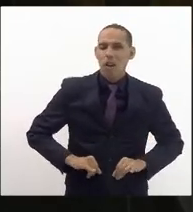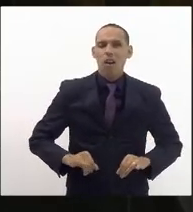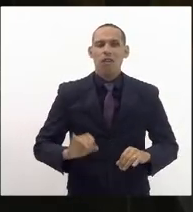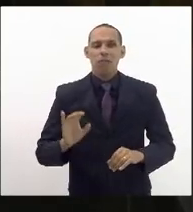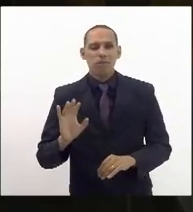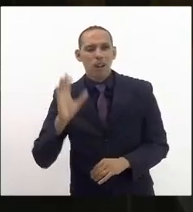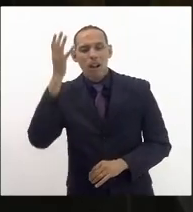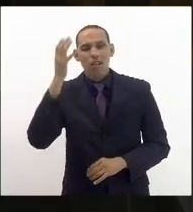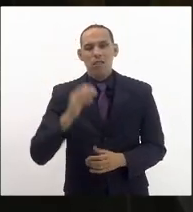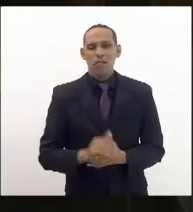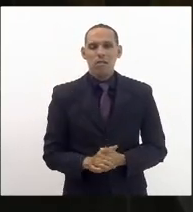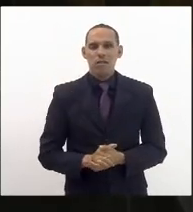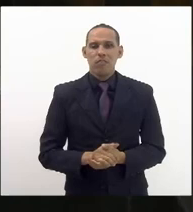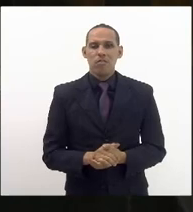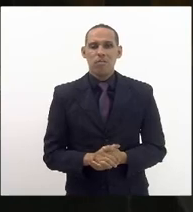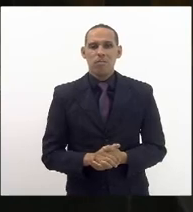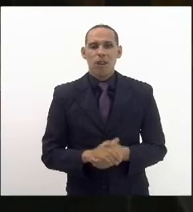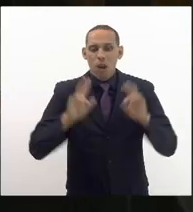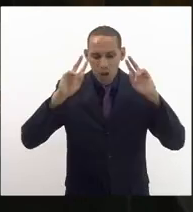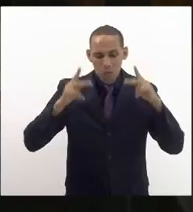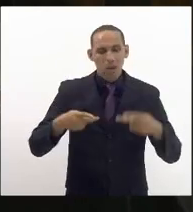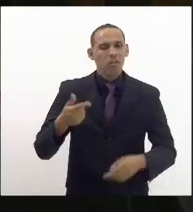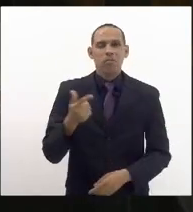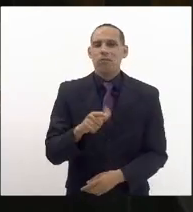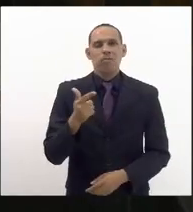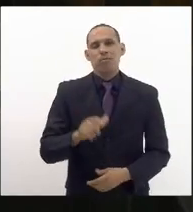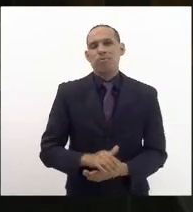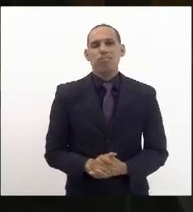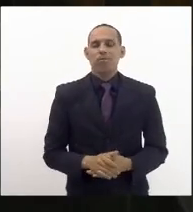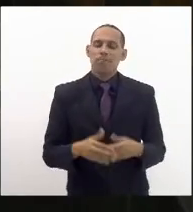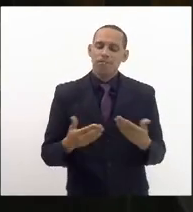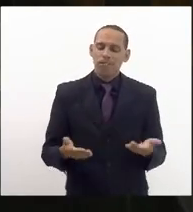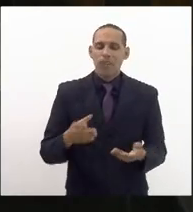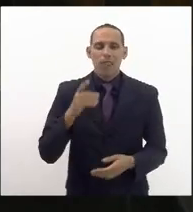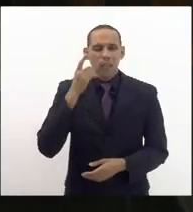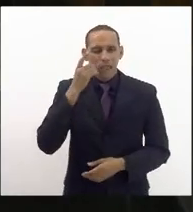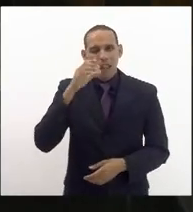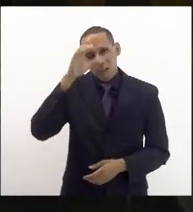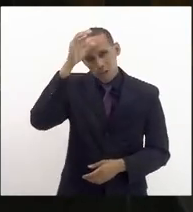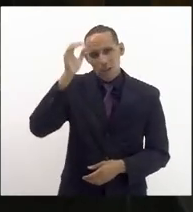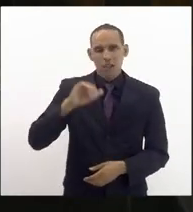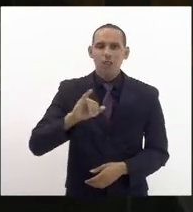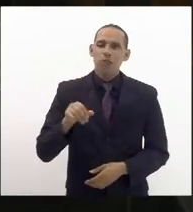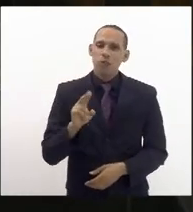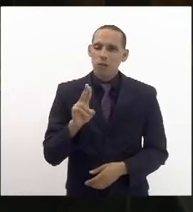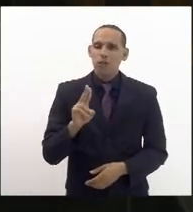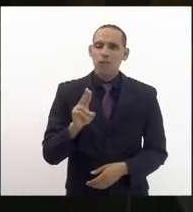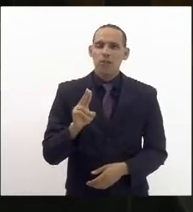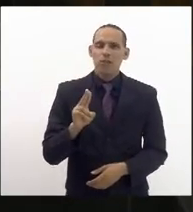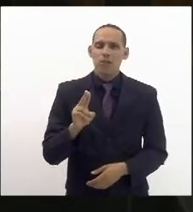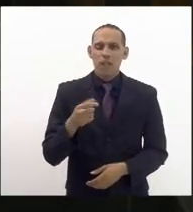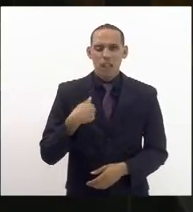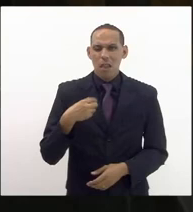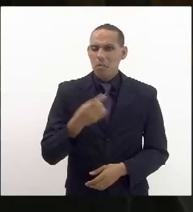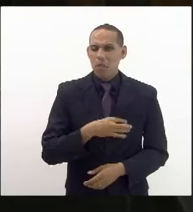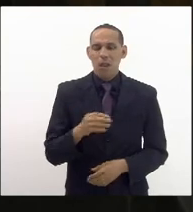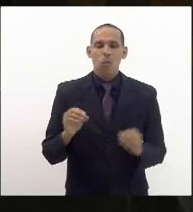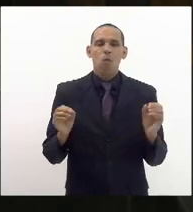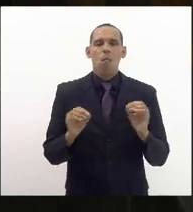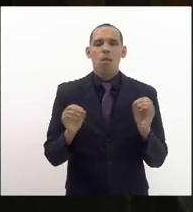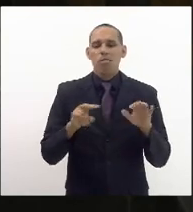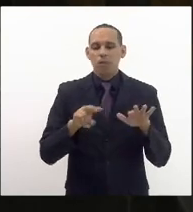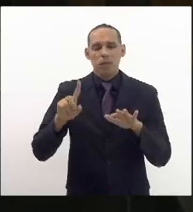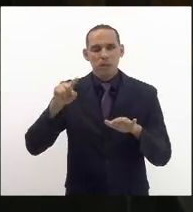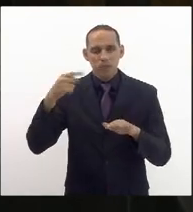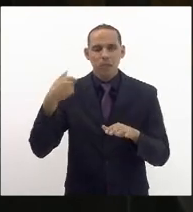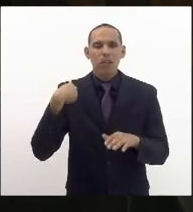desrespeito, falta de humanidade. Então, deputada Tia Ju, deixo claro que nada me intimidará. Na semana seguinte